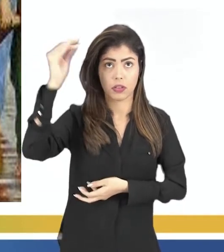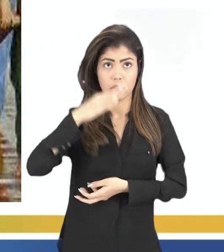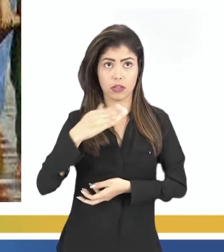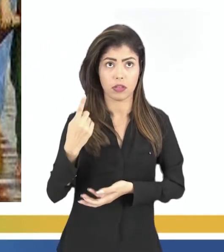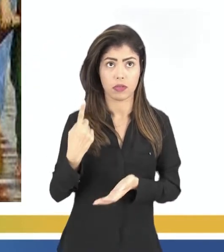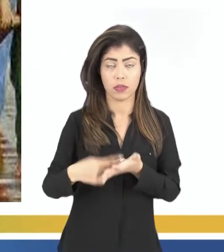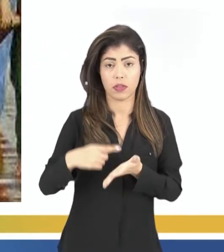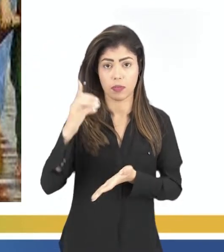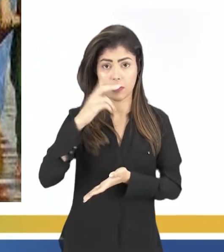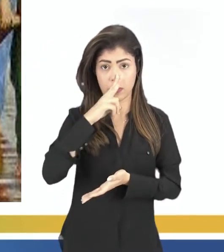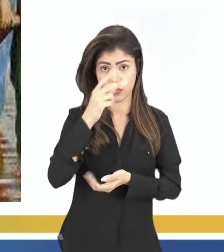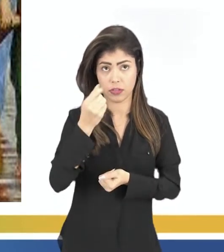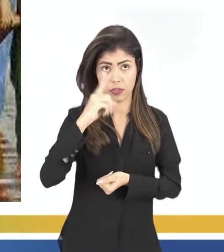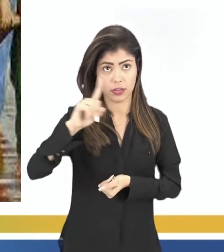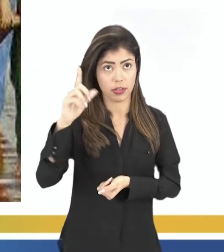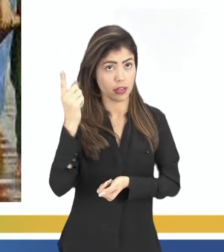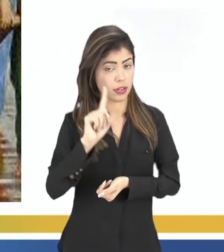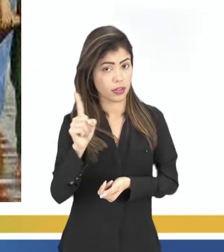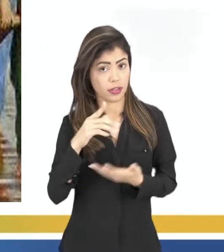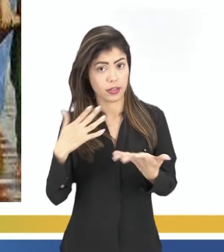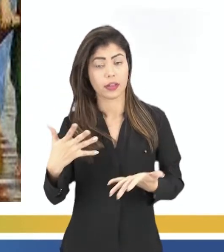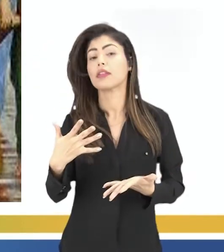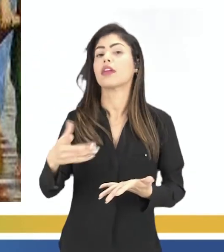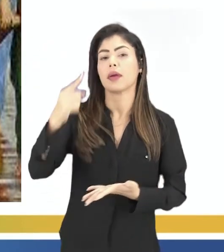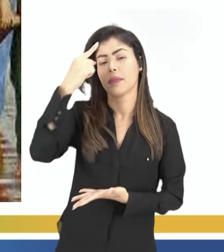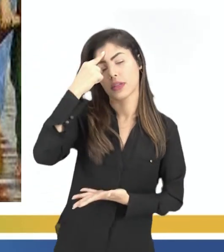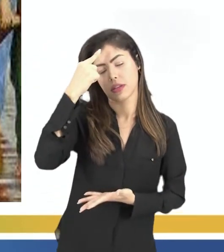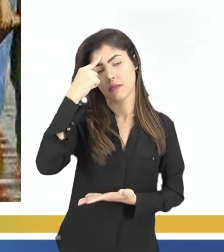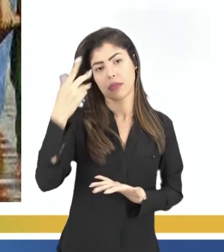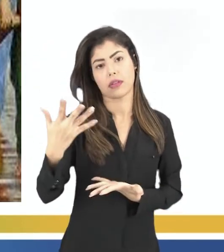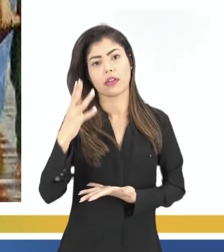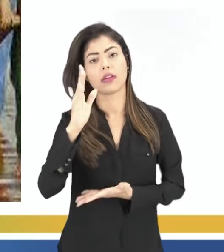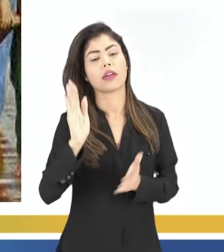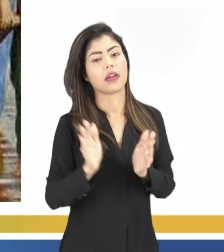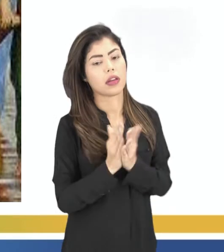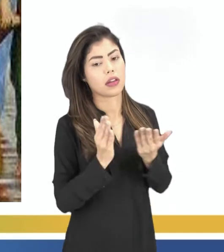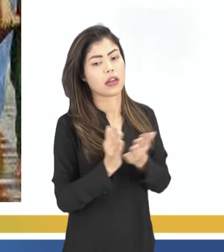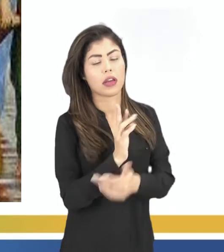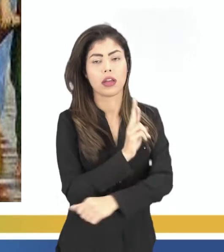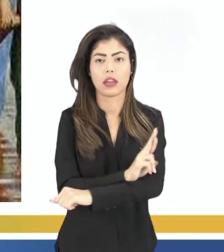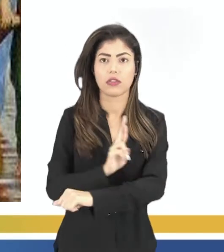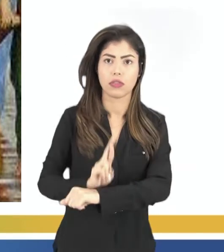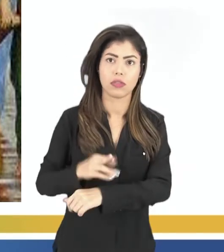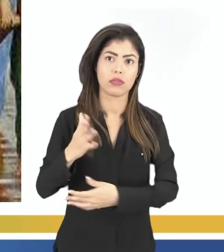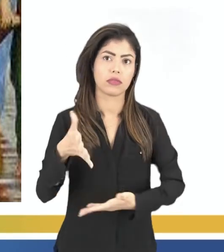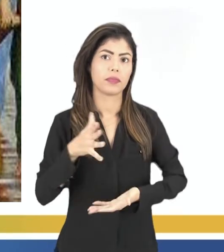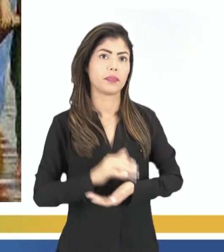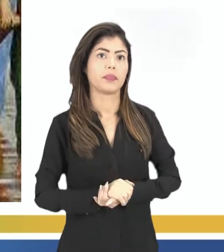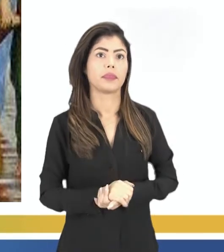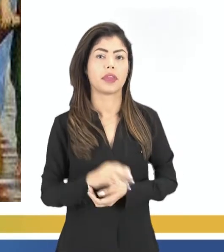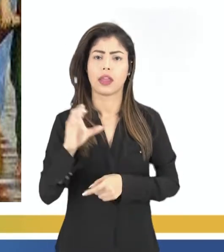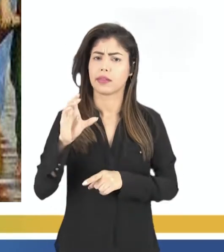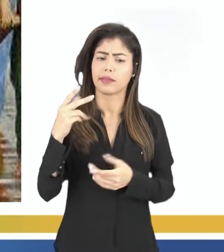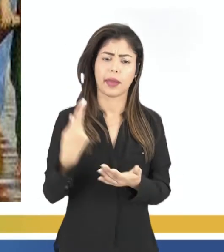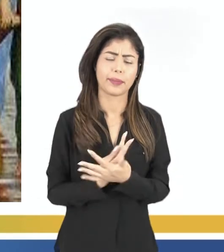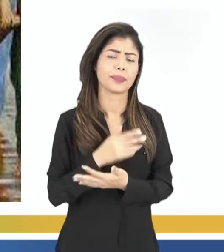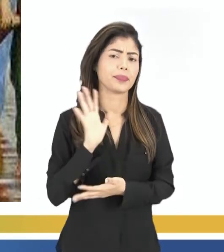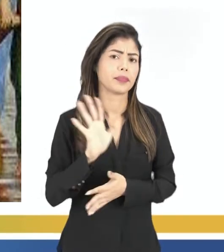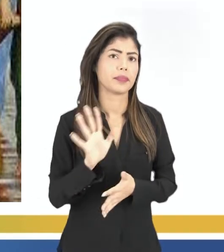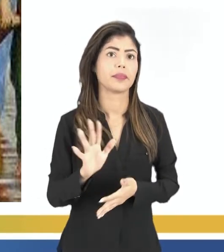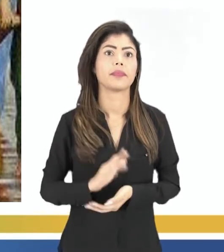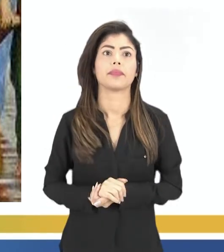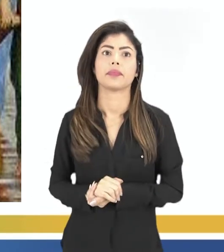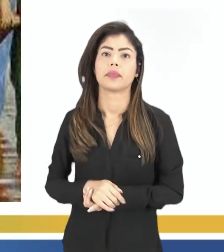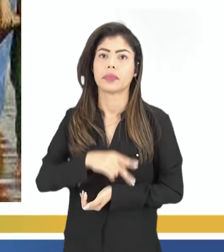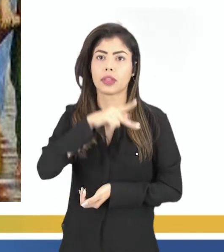poder... Não é assim, porque a C seria mais um pensamento mais cristão, mais religioso, mas não é assim. A C é meio absurda para falar